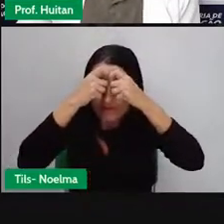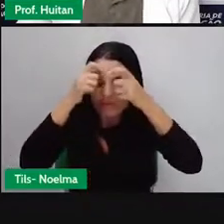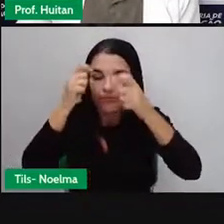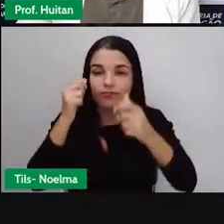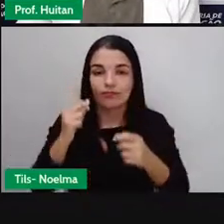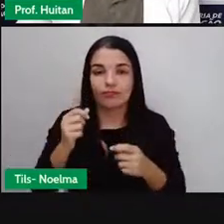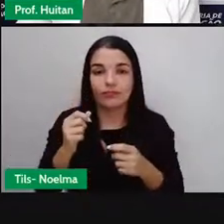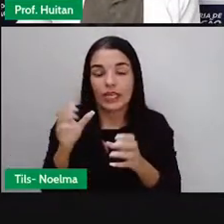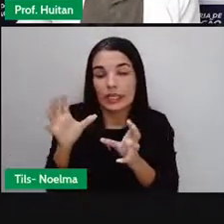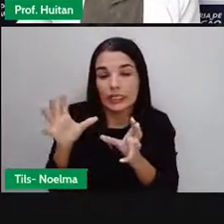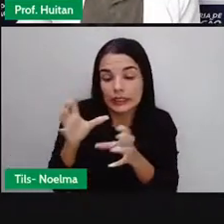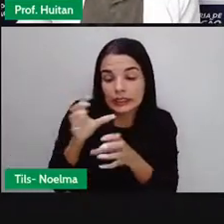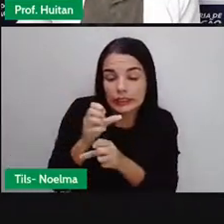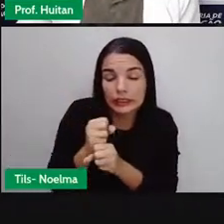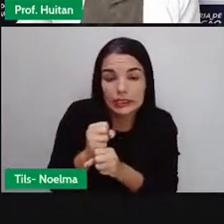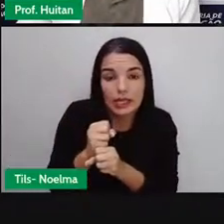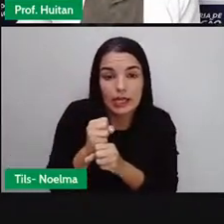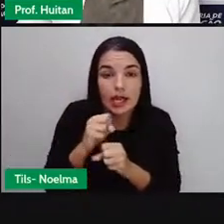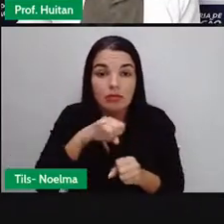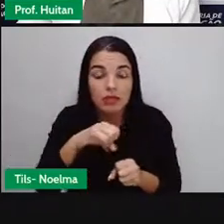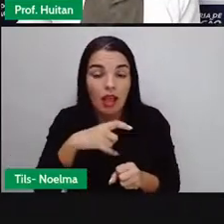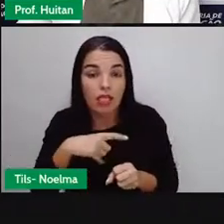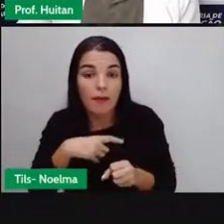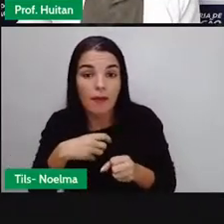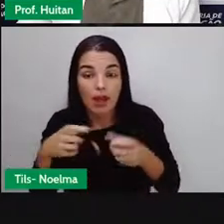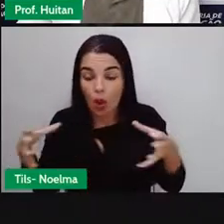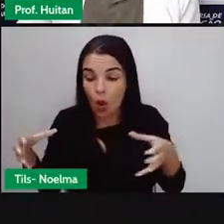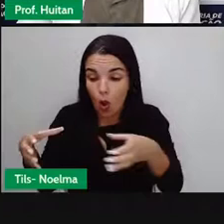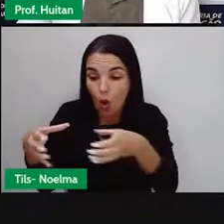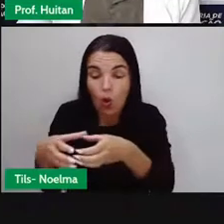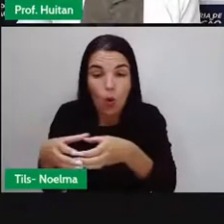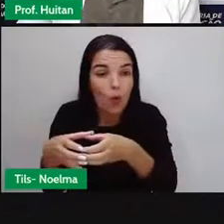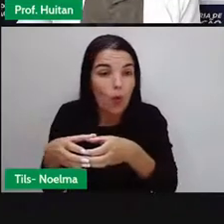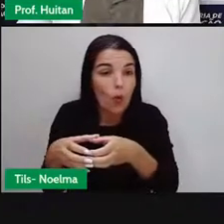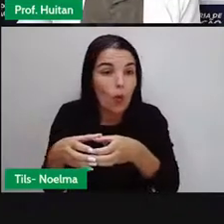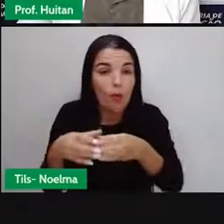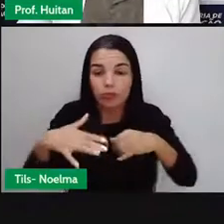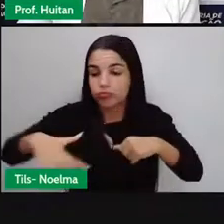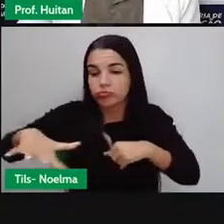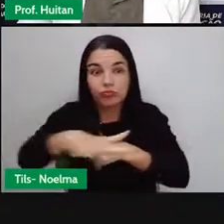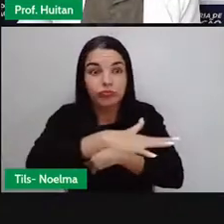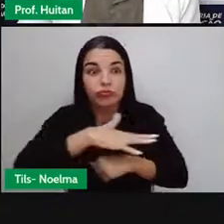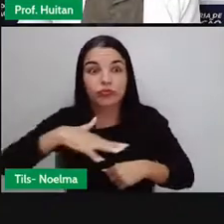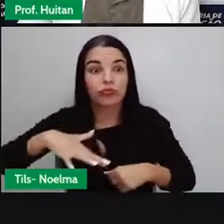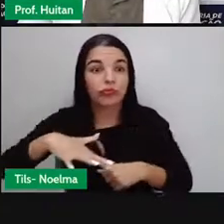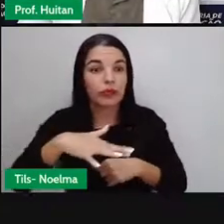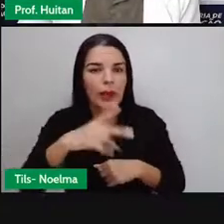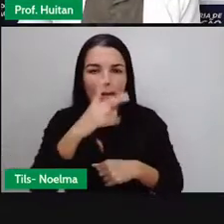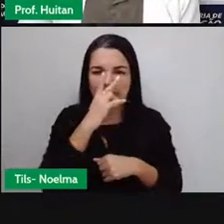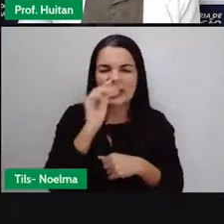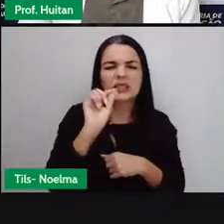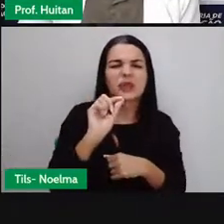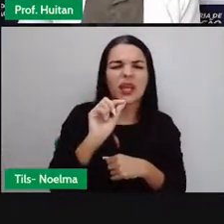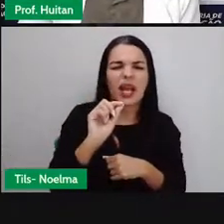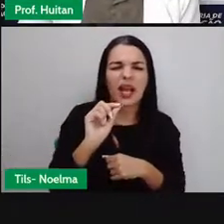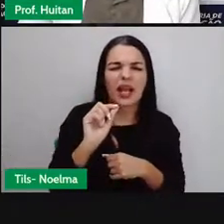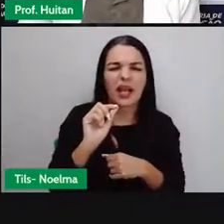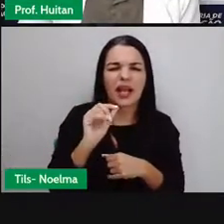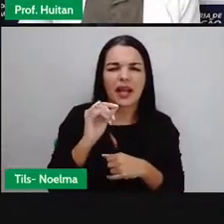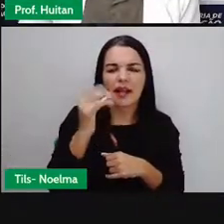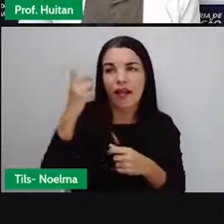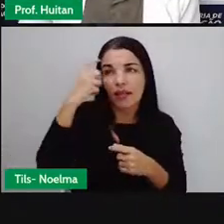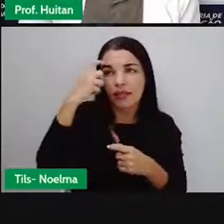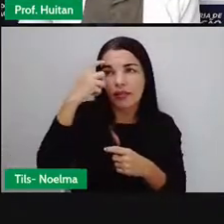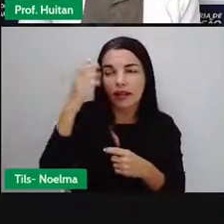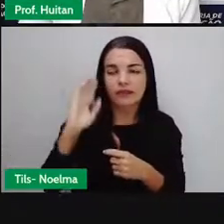não é? Do senso comum que traz ideias que muitas vezes são falsas, falsificadas, e nós seguimos